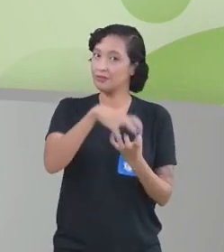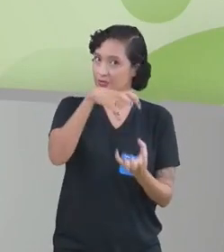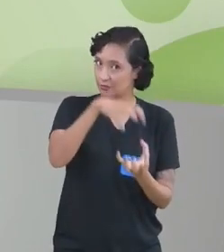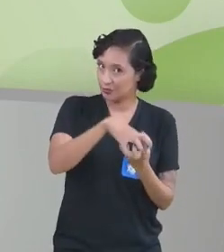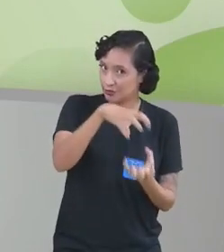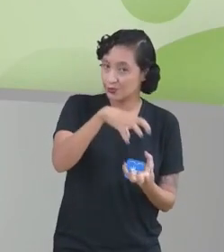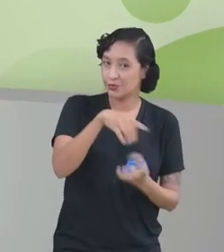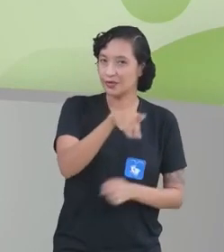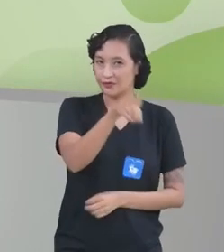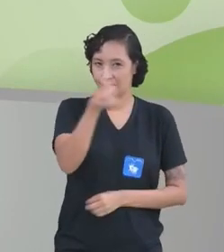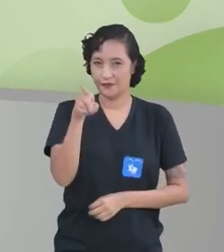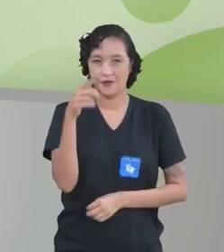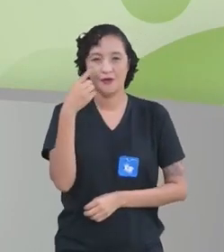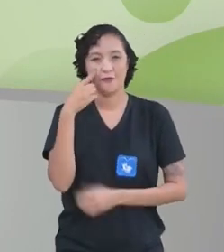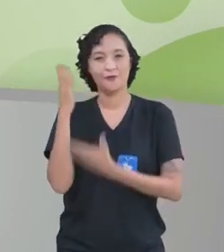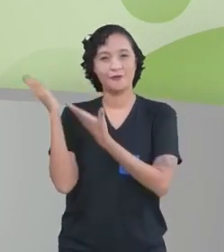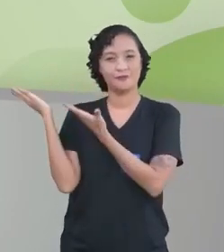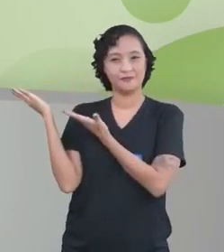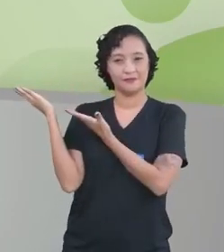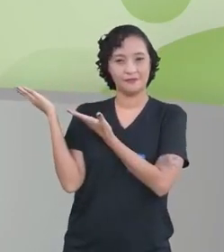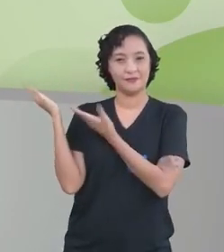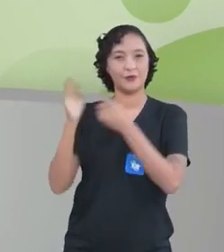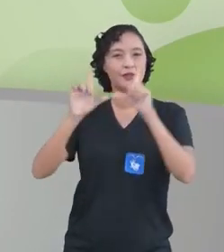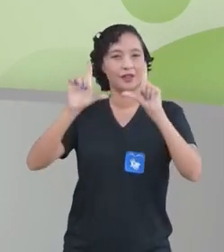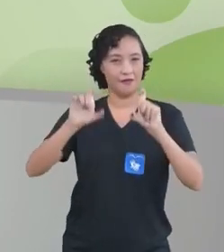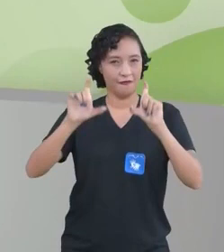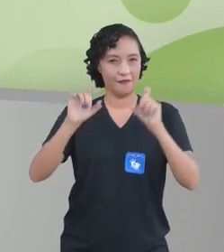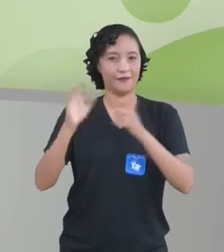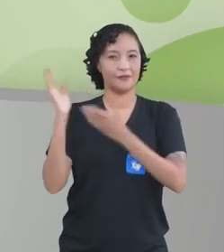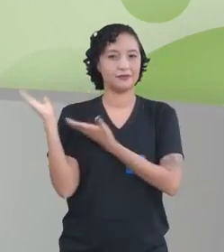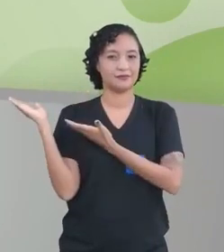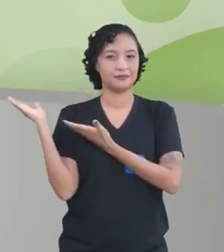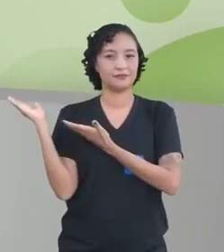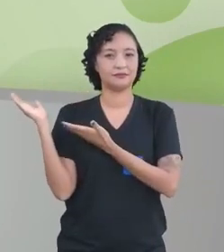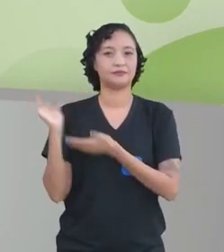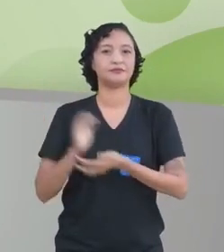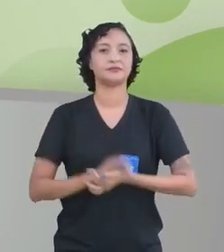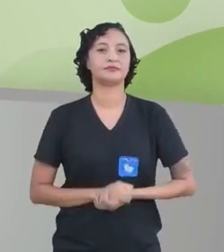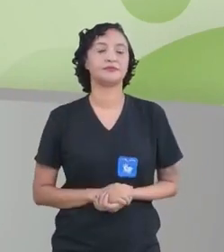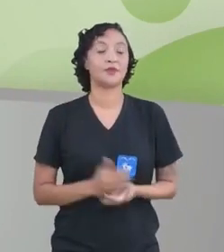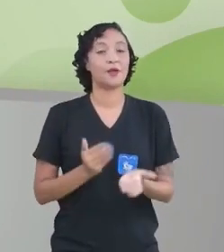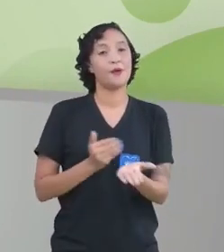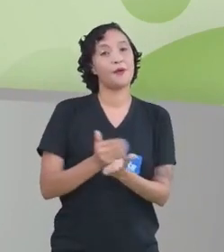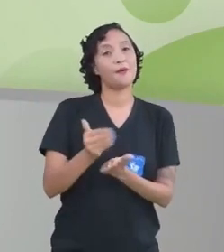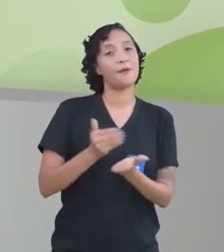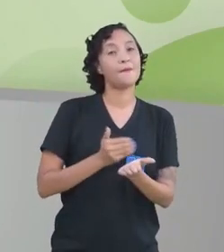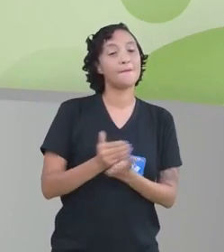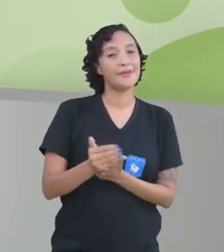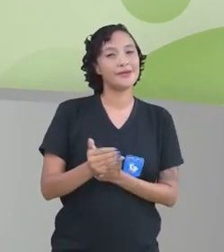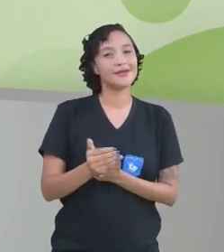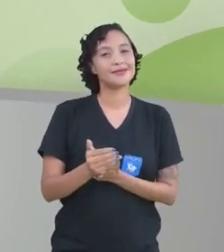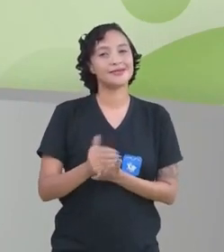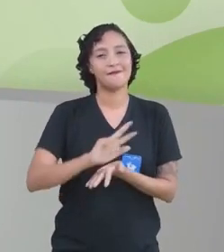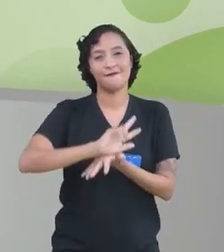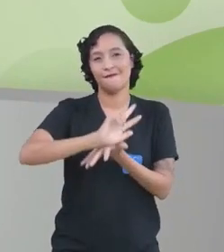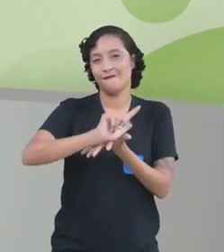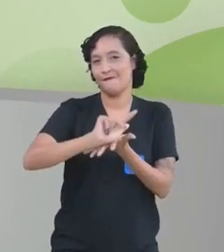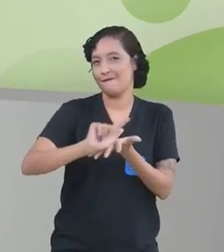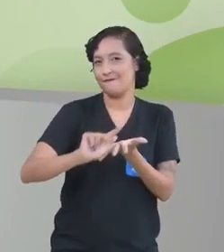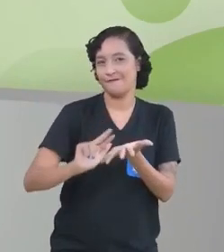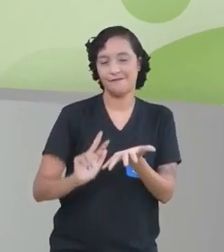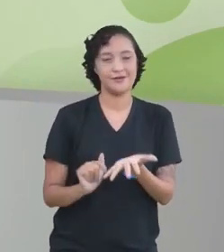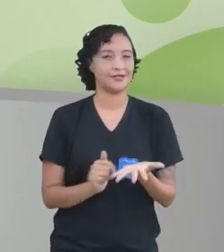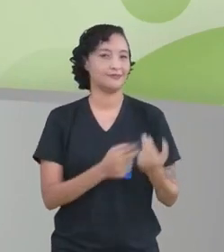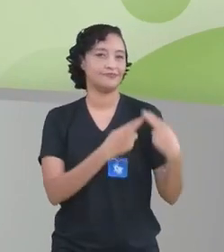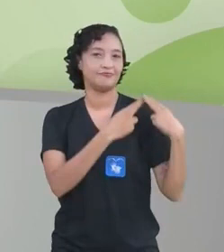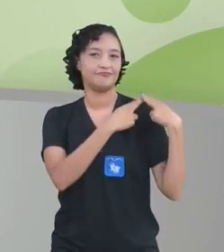que vocês estão vendo aqui, essa fase maravilhosa, nós aqui começamos a assumir várias responsabilidades,